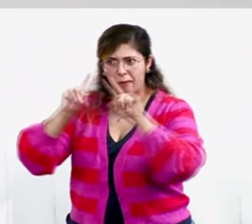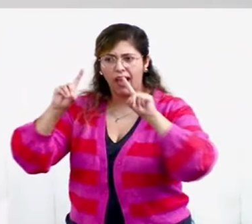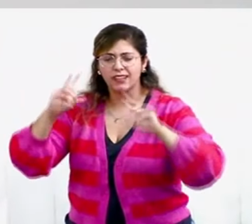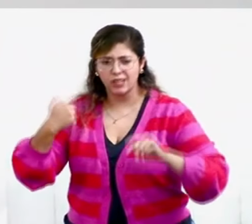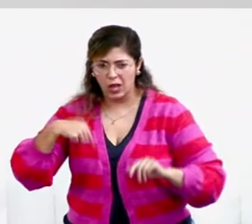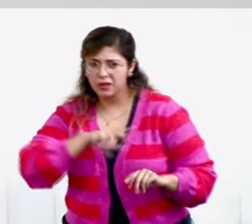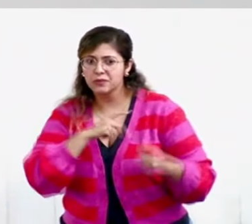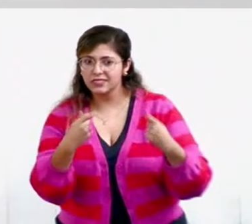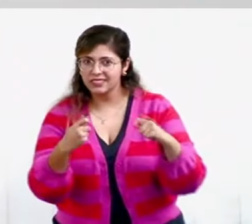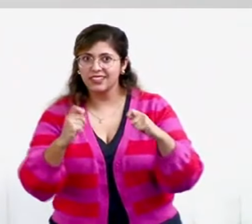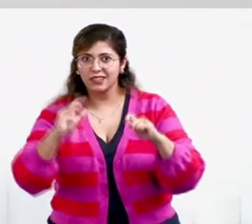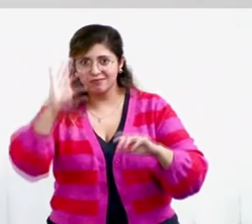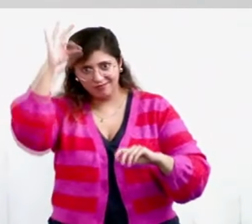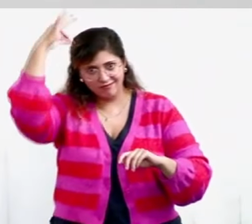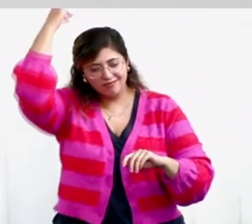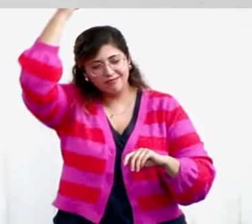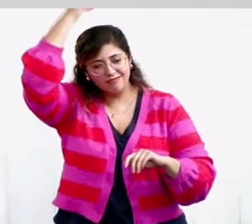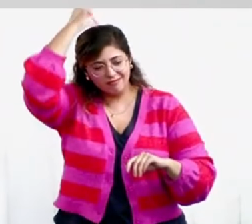vocês.